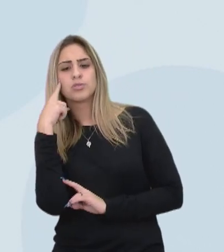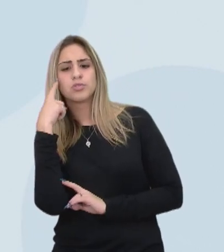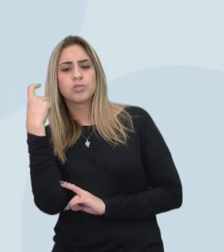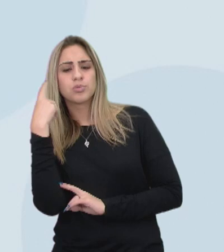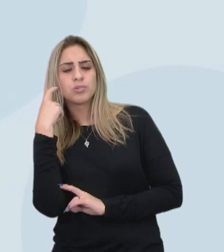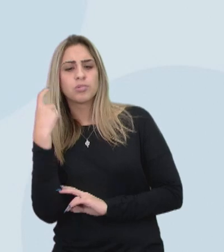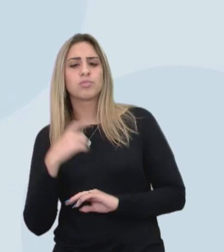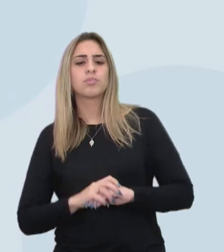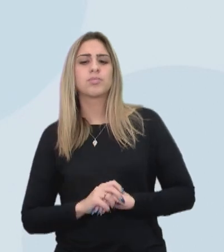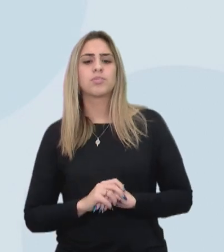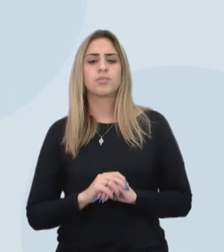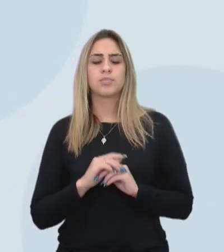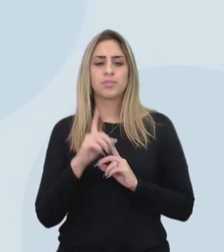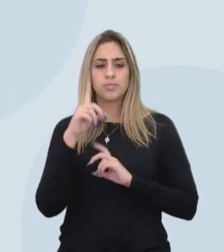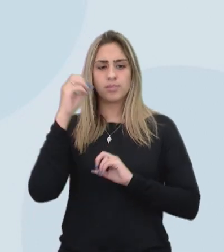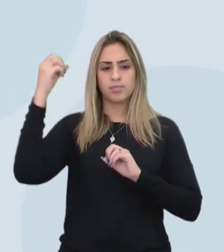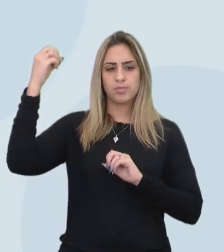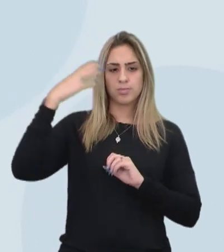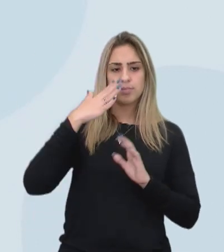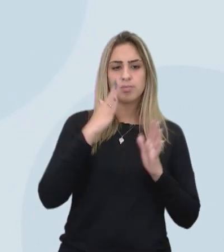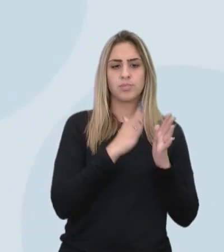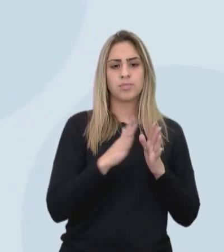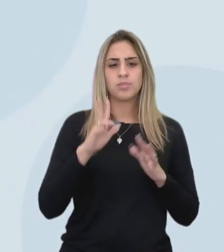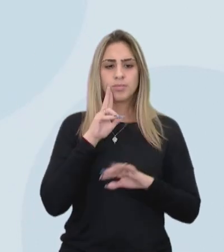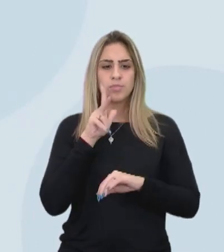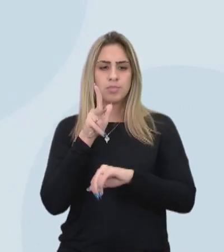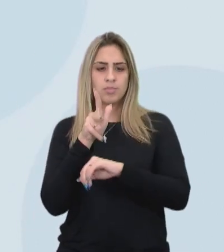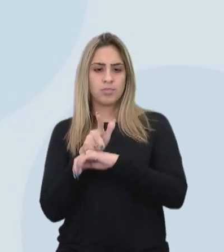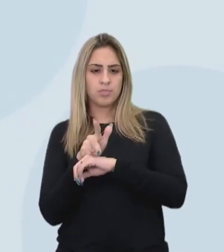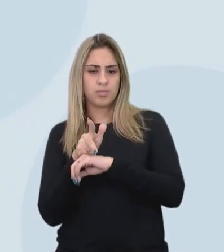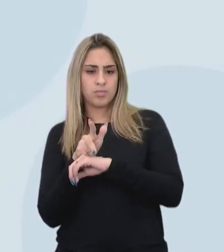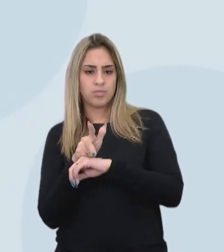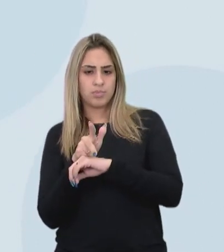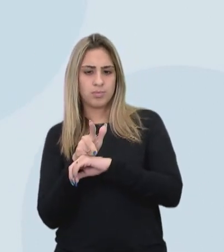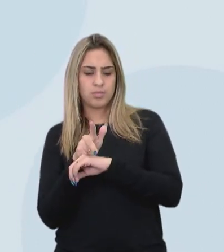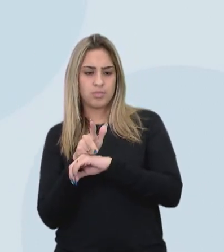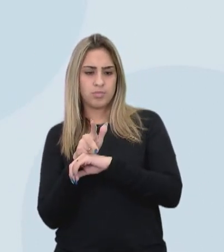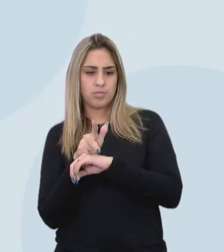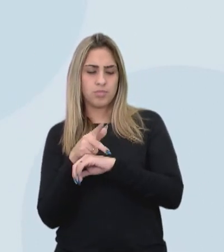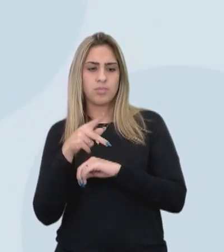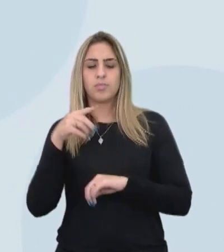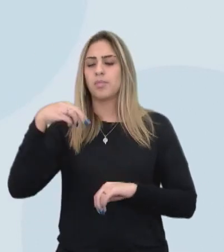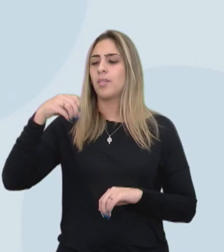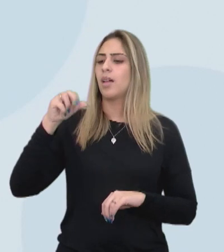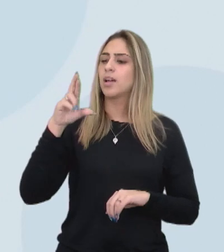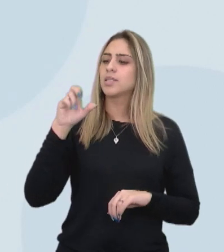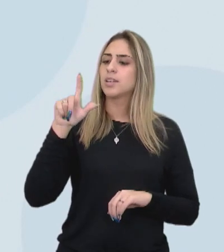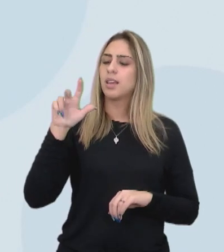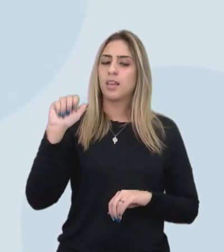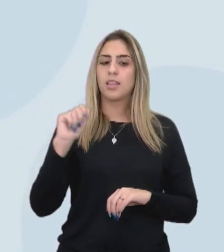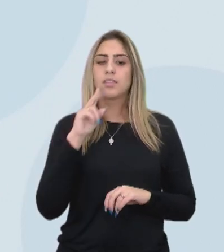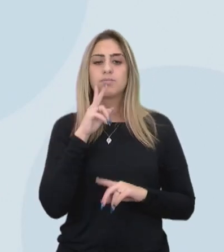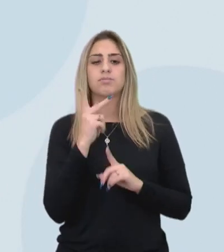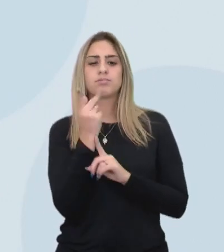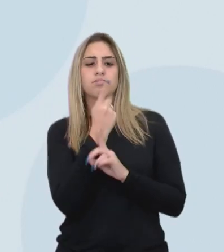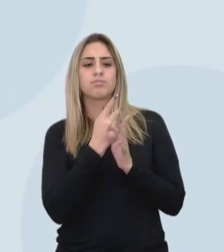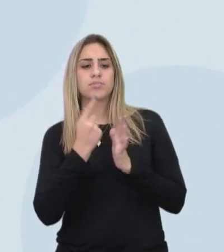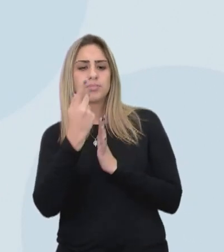iluminador, cenógrafo, produtores, já um abraço para a nossa produtora que está aqui conosco, a Marcela, designer